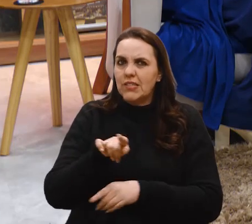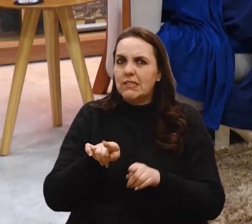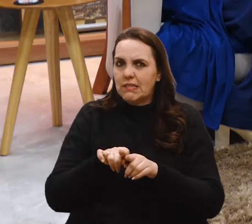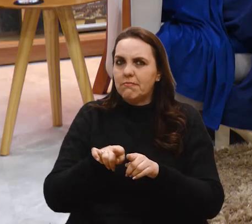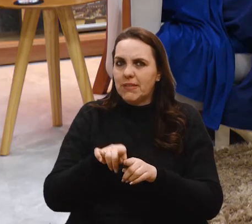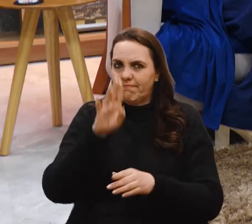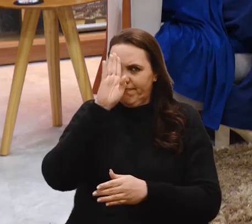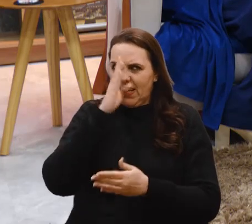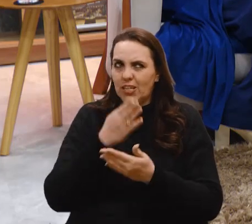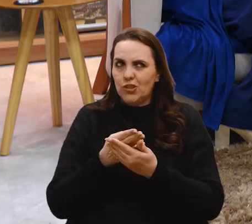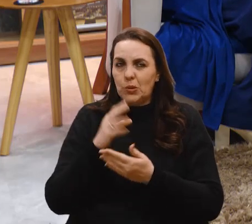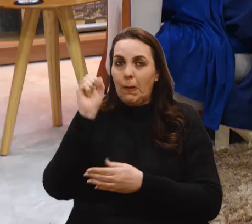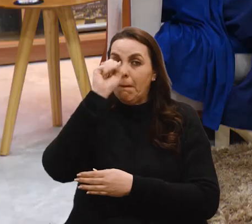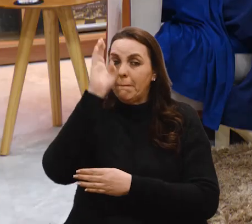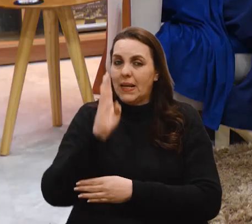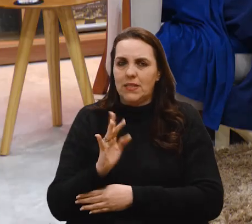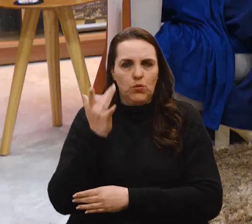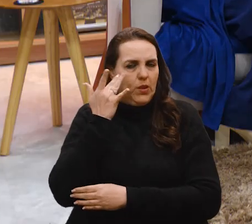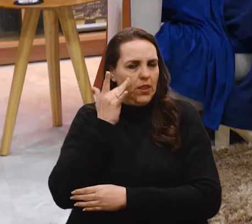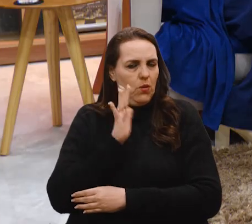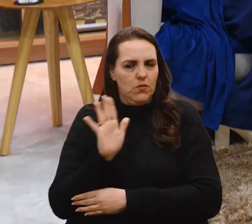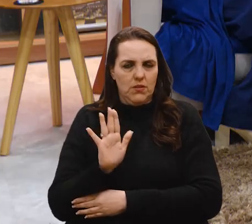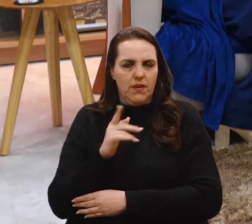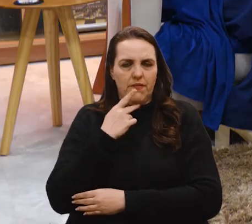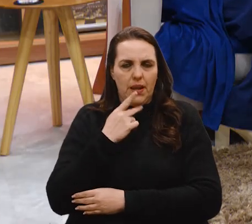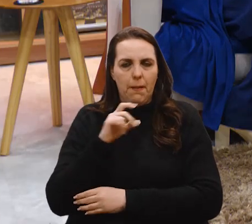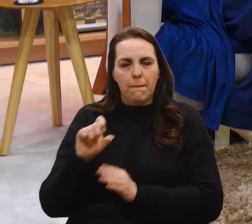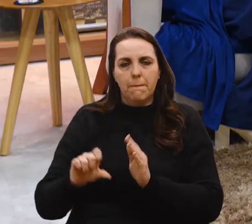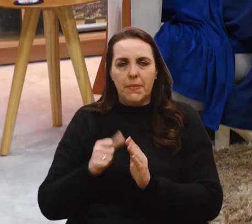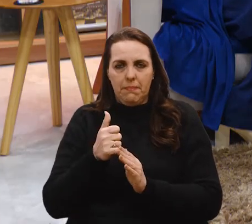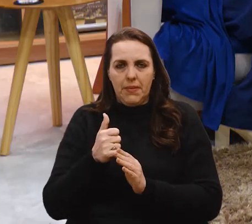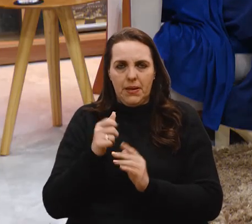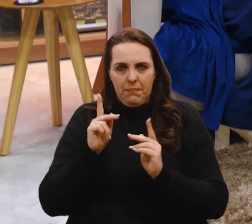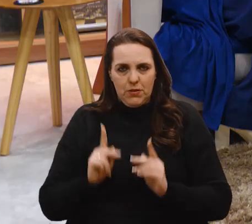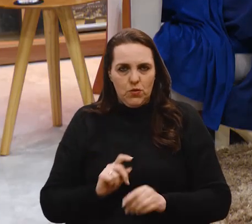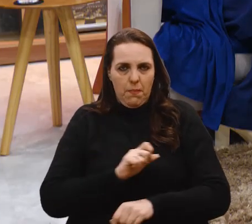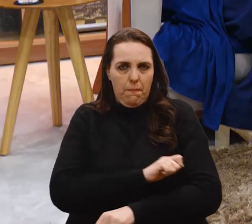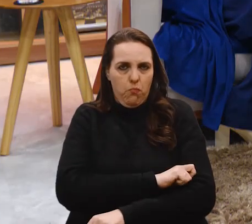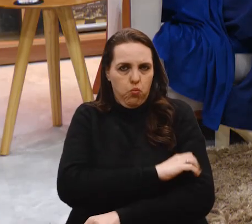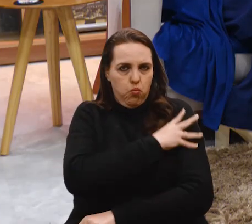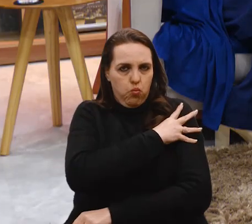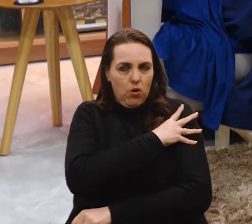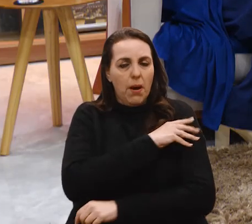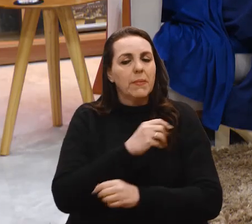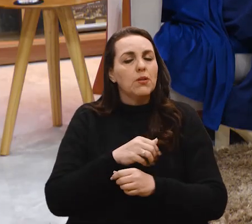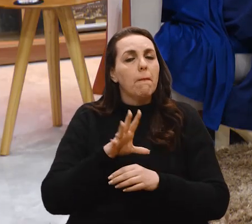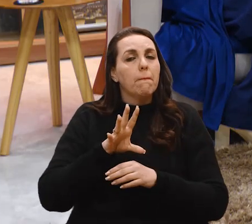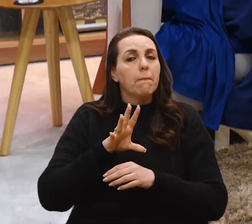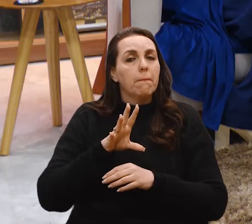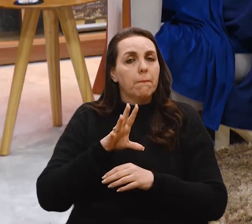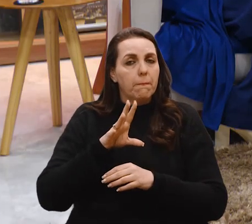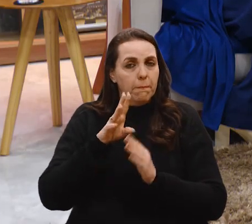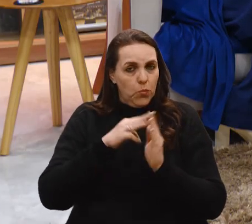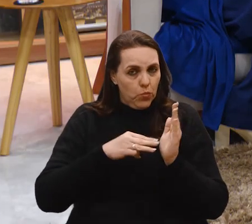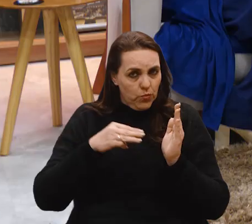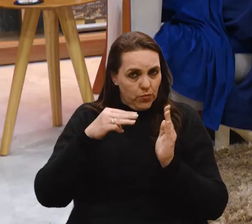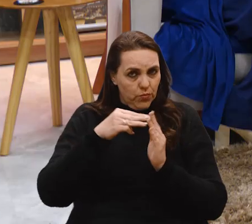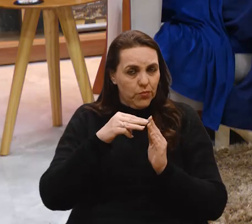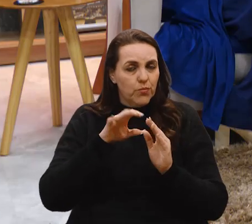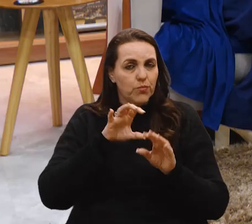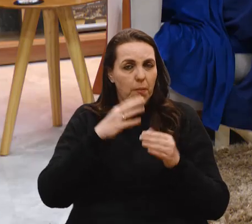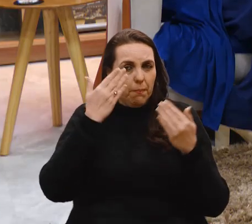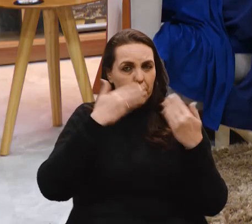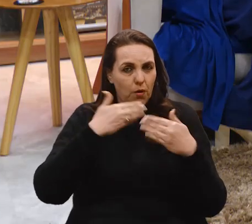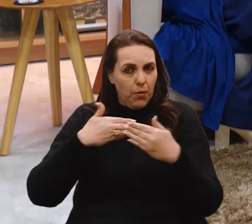também, assim, do Brasil. Eu não sei dizer se eu fui a primeira pessoa que acelerou ou não, mas do modelo que eu acelerei, foi.